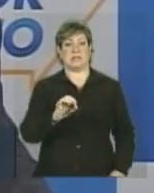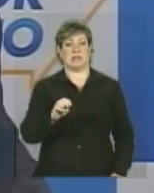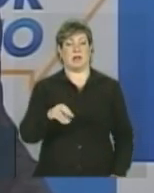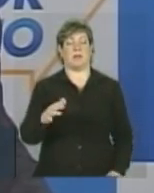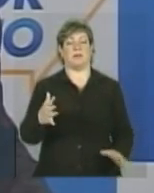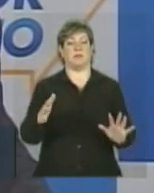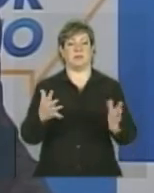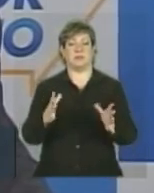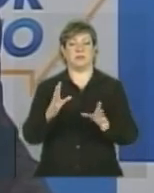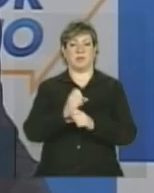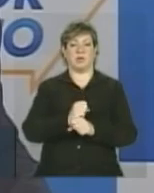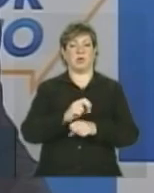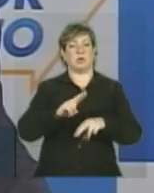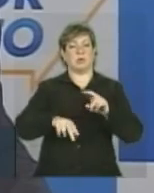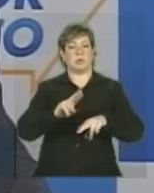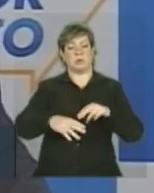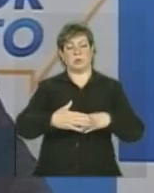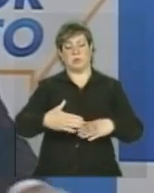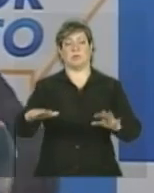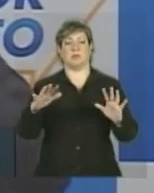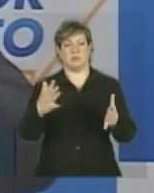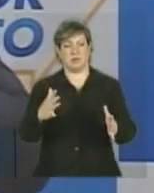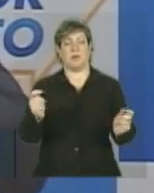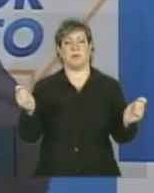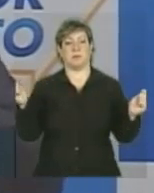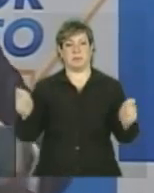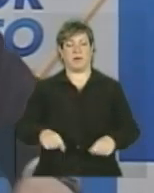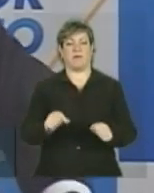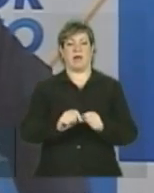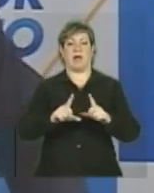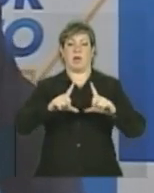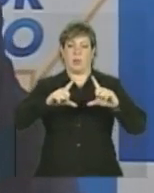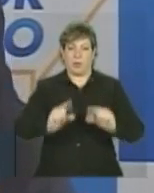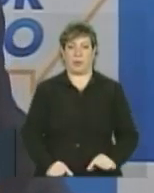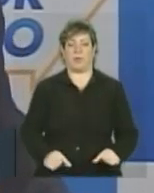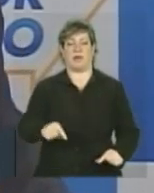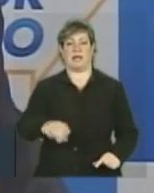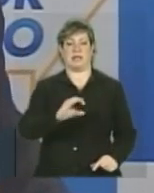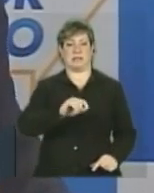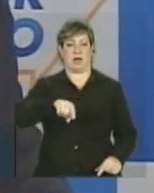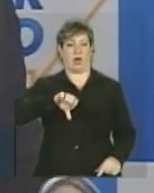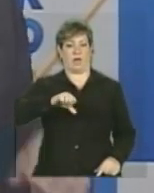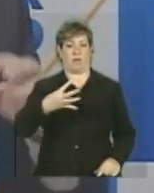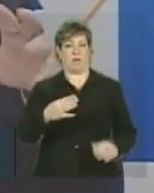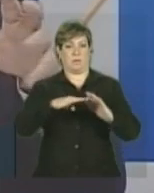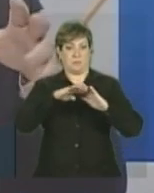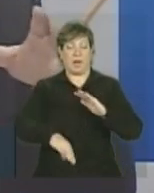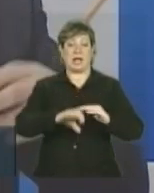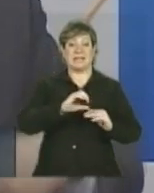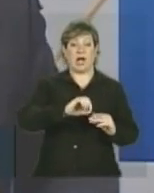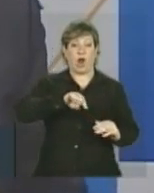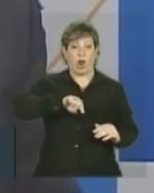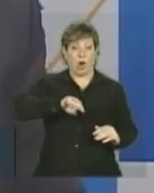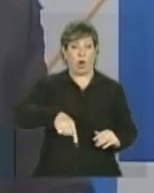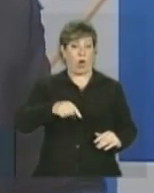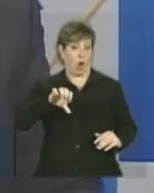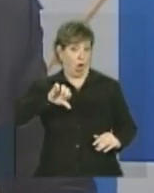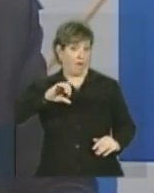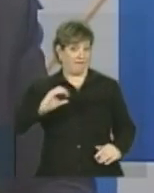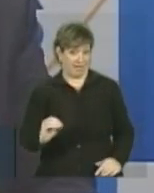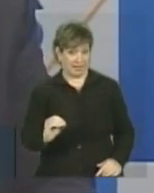torno, lá para junho nós devemos ter condição, inclusive, de reduzir esse 0,94 para 0,90 em situações